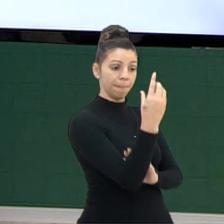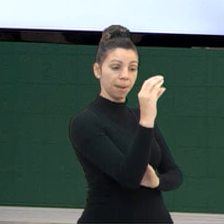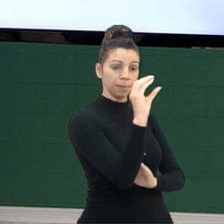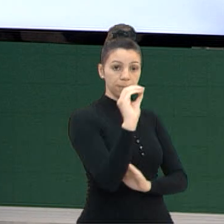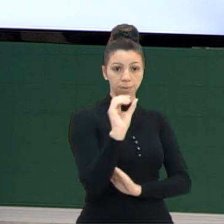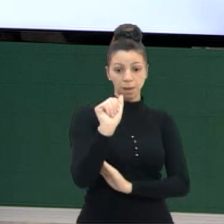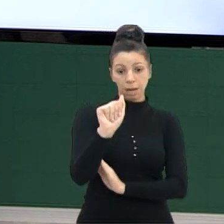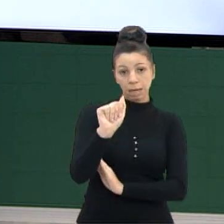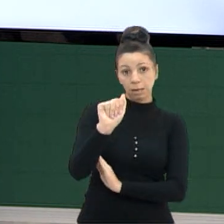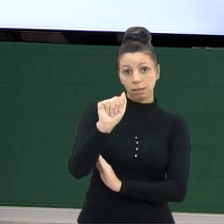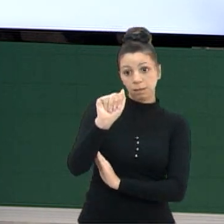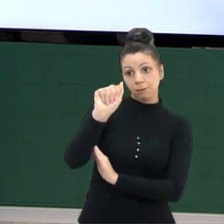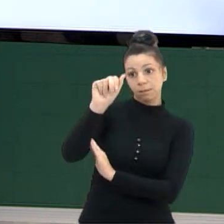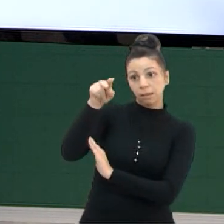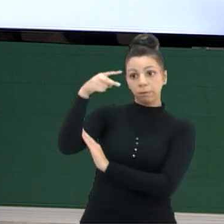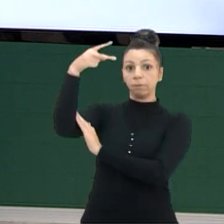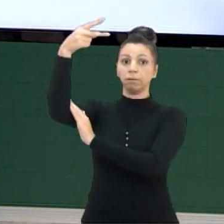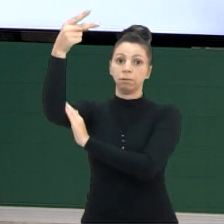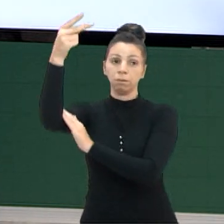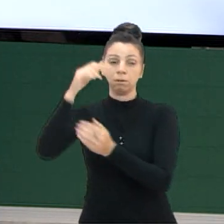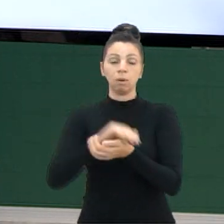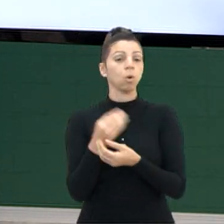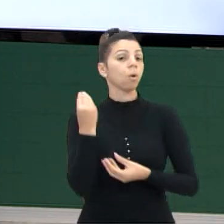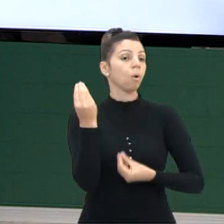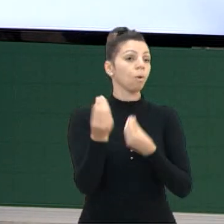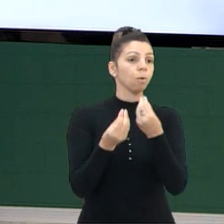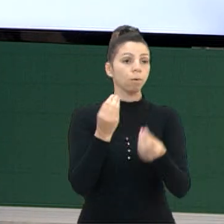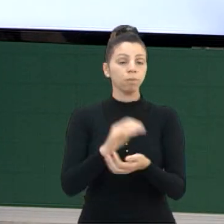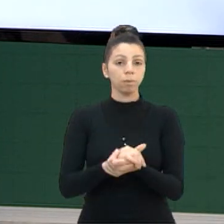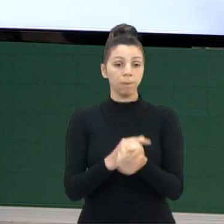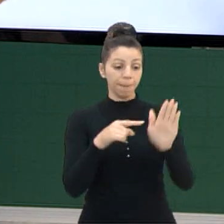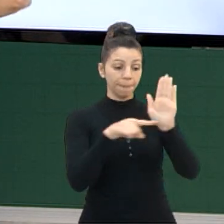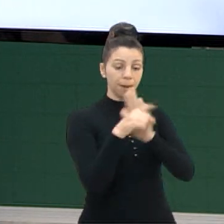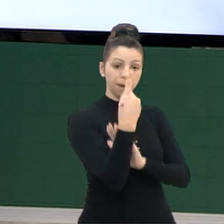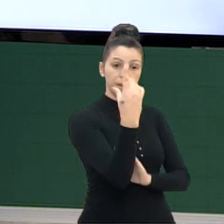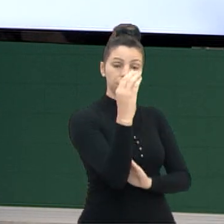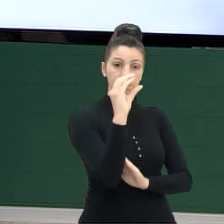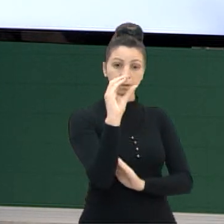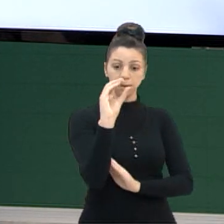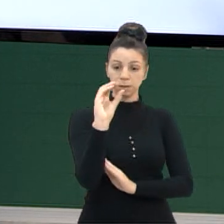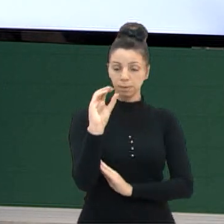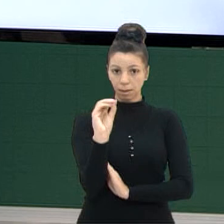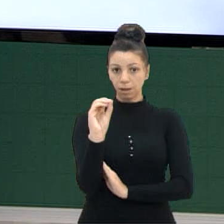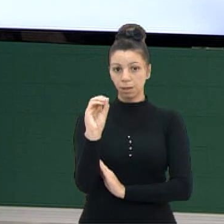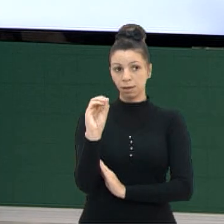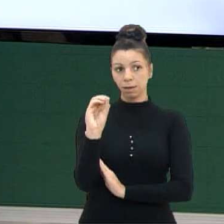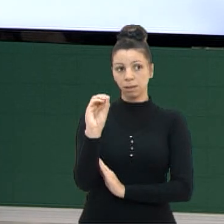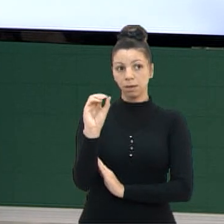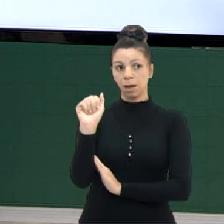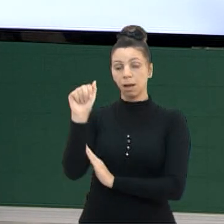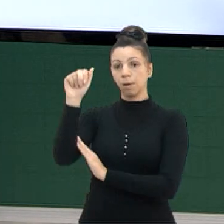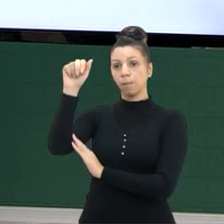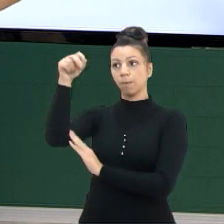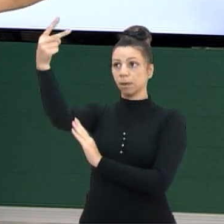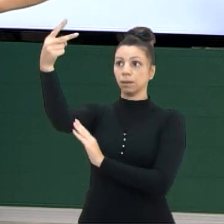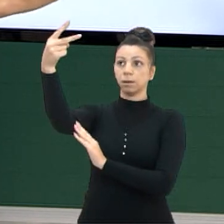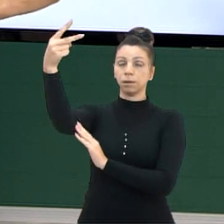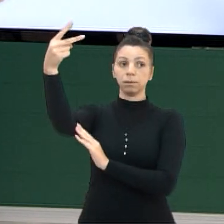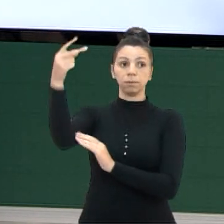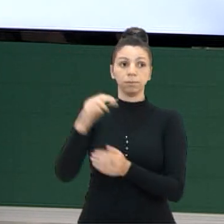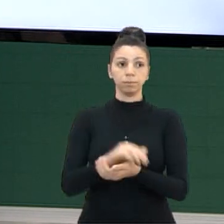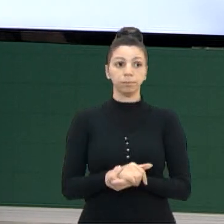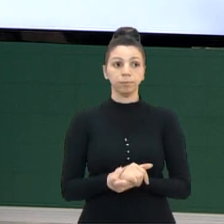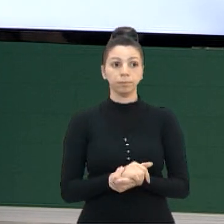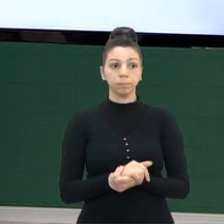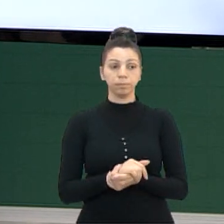cubo e levar ao quadrado. Então, como é que vai ficar? Menos 10 ao quadrado, repete duas vezes, menos com menos,